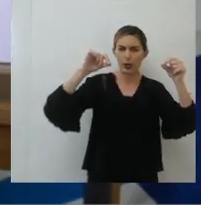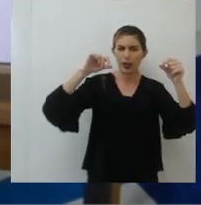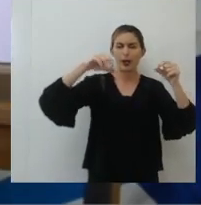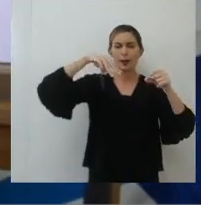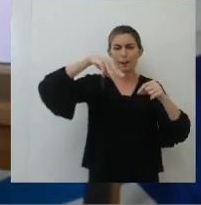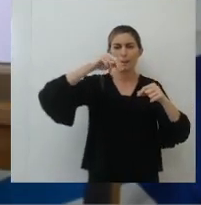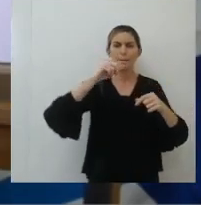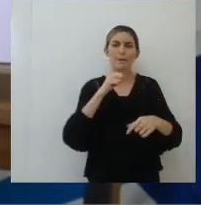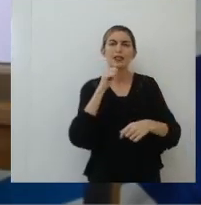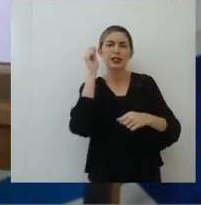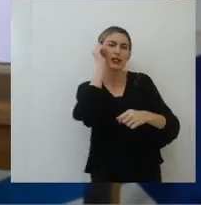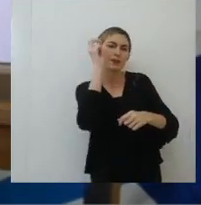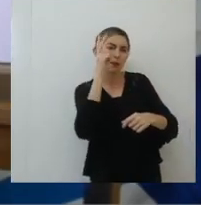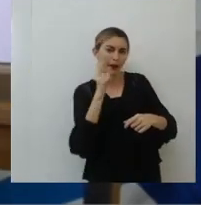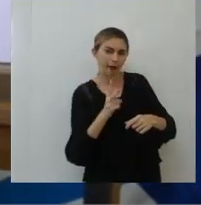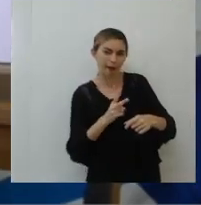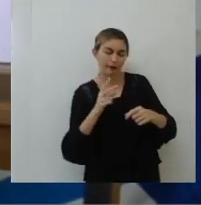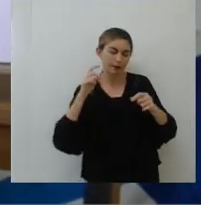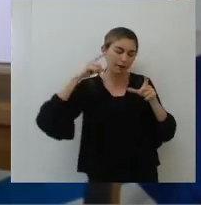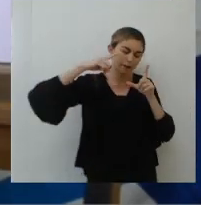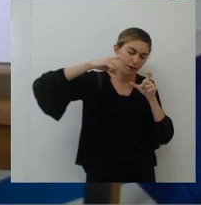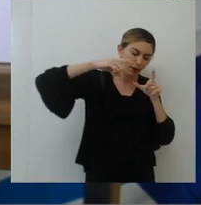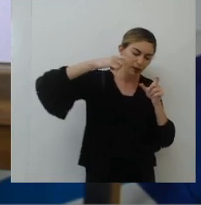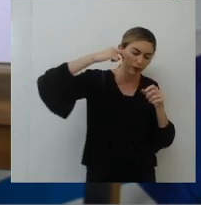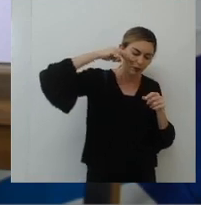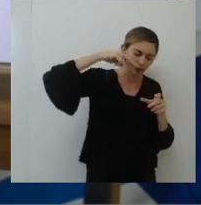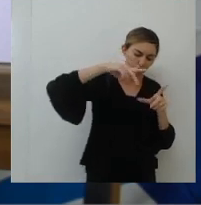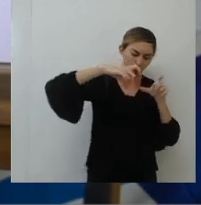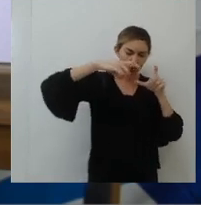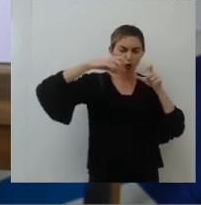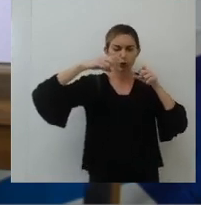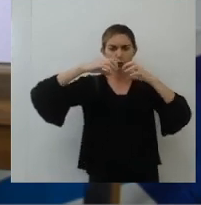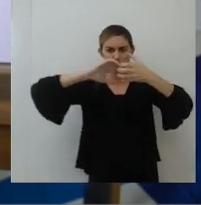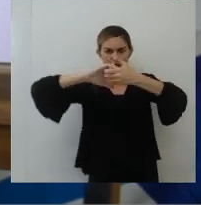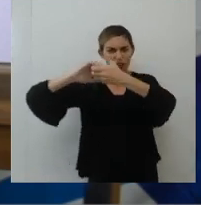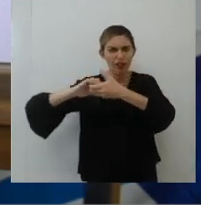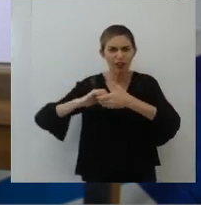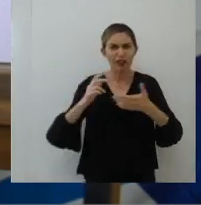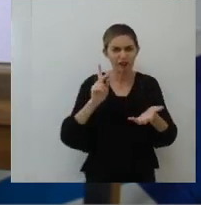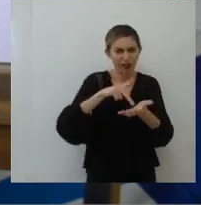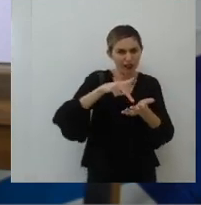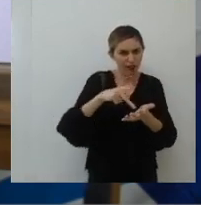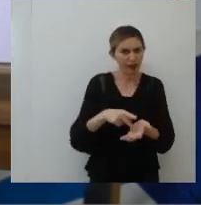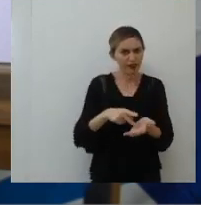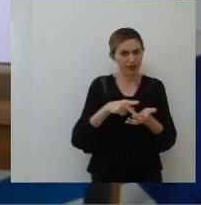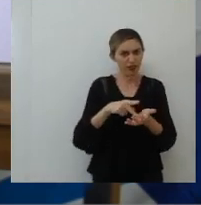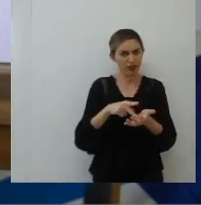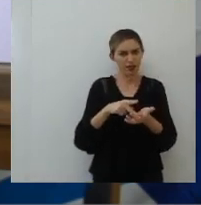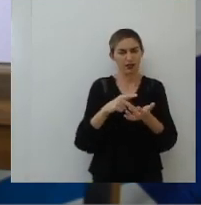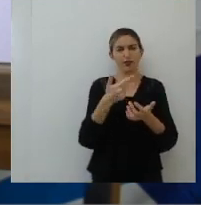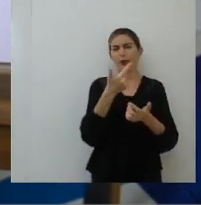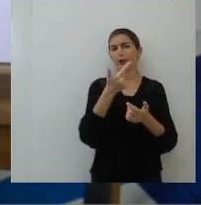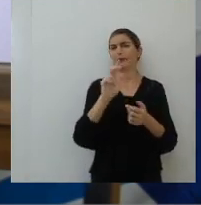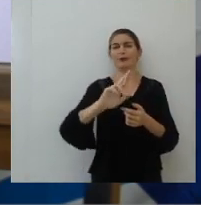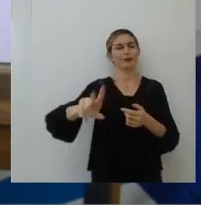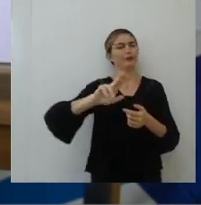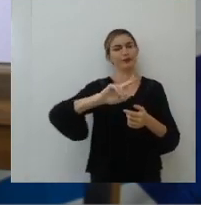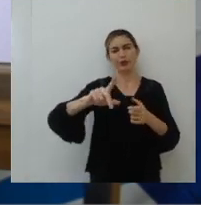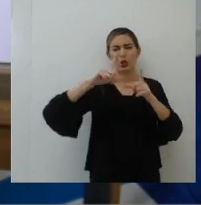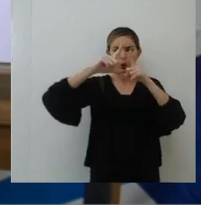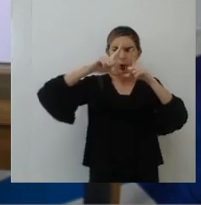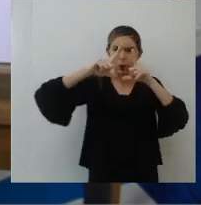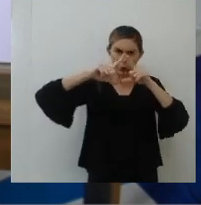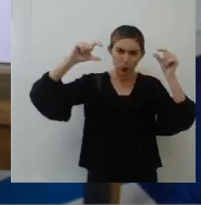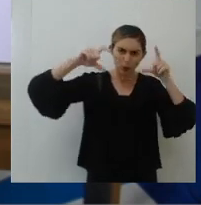característica humana. Tá? Depois, a lua não está fotografando nada. É uma outra personificação.